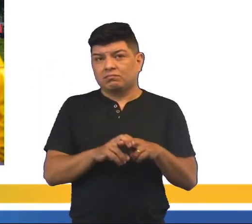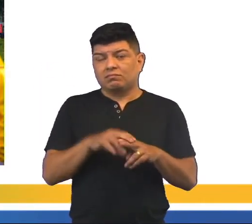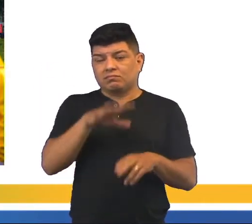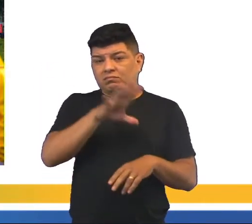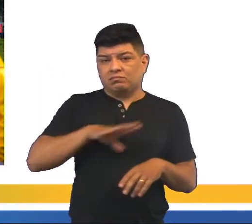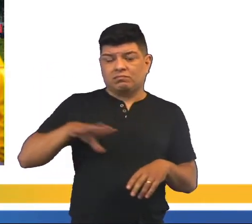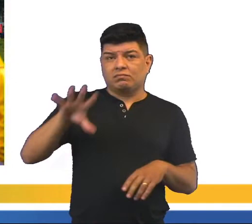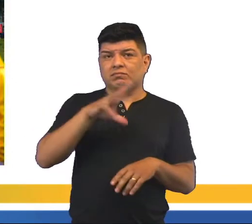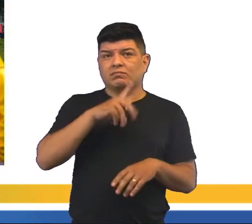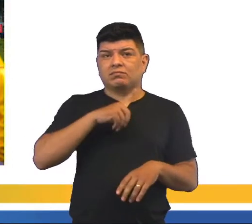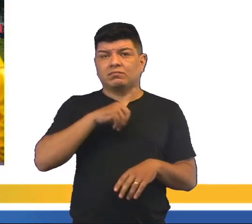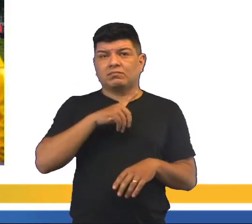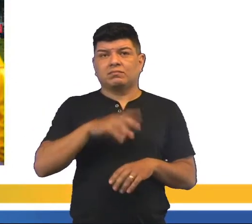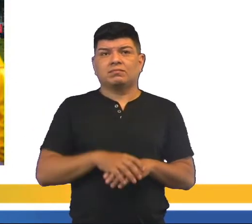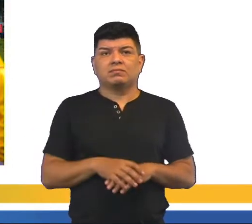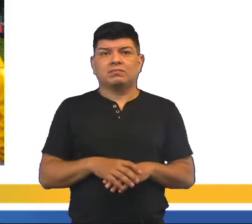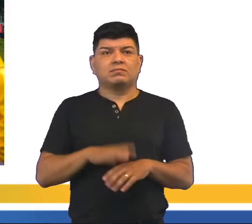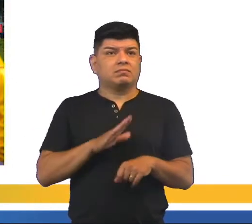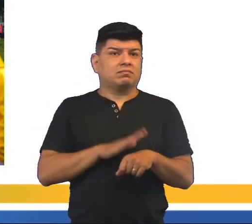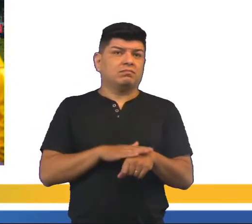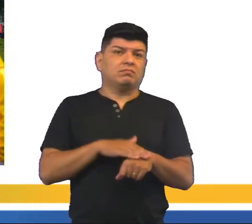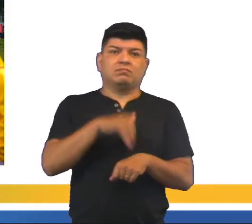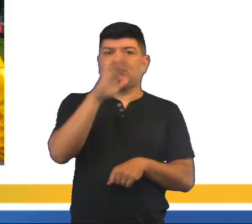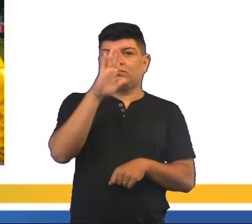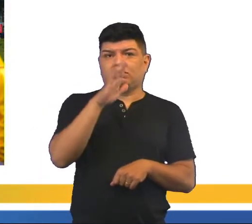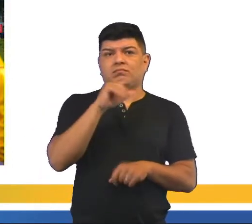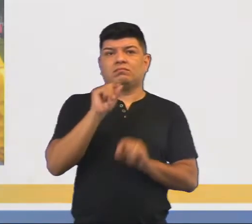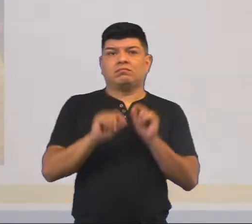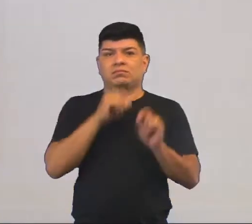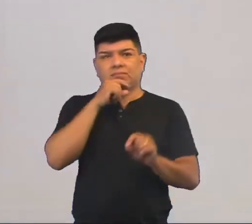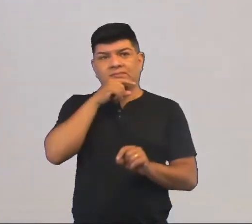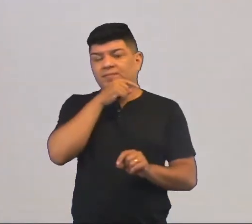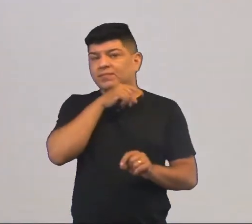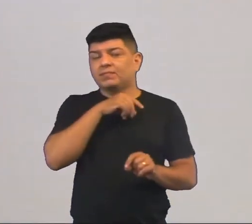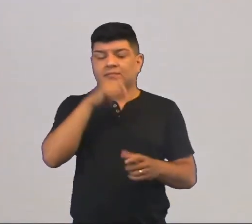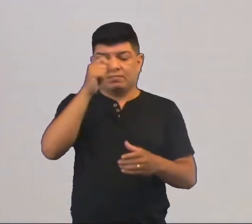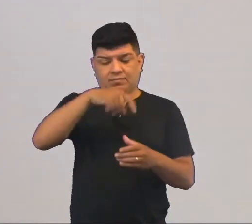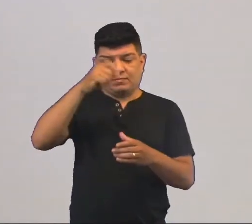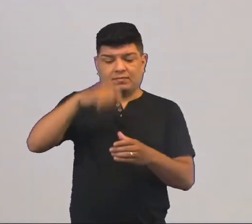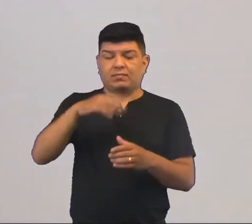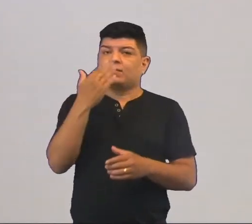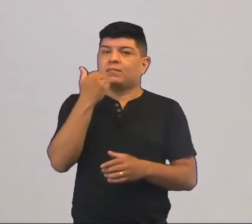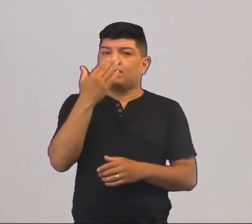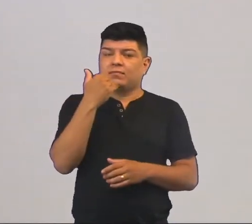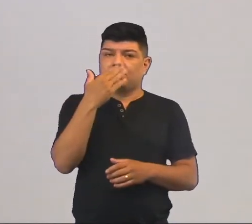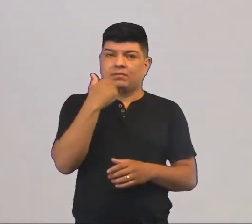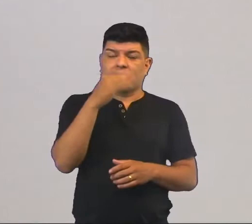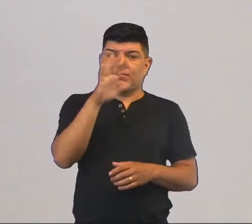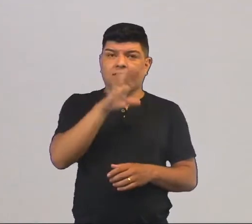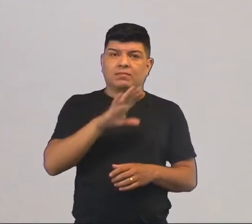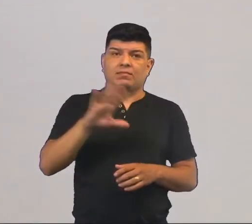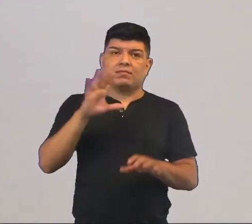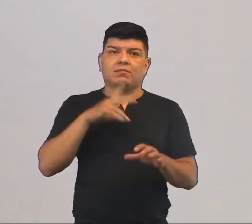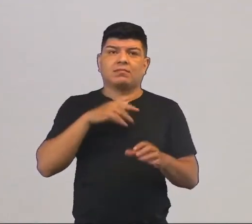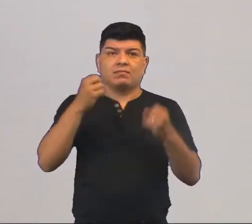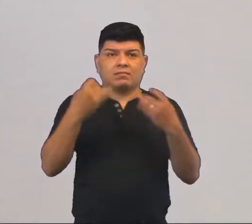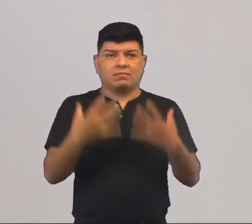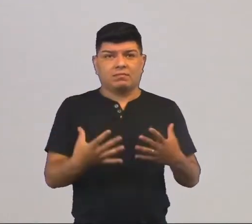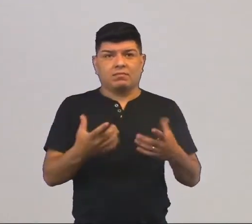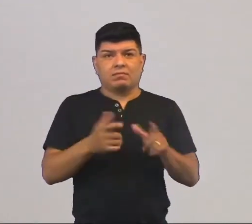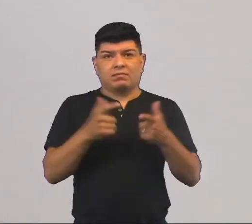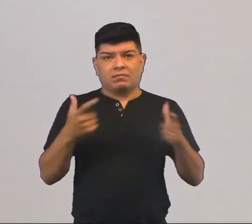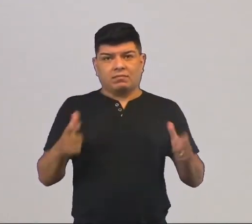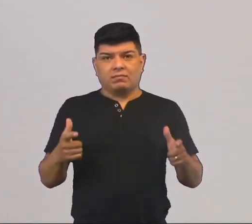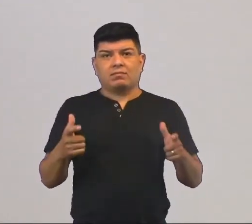em geral. Quanto maior for a produção de alimento, e geralmente aí nós estamos falando de